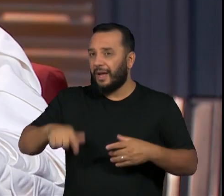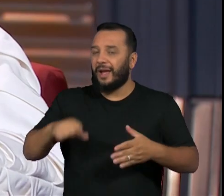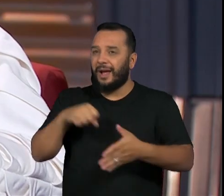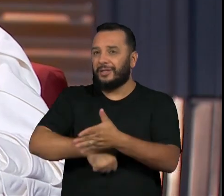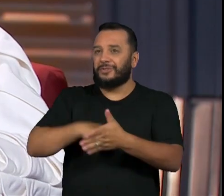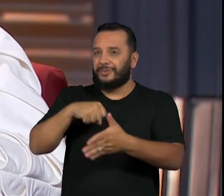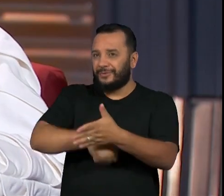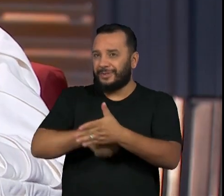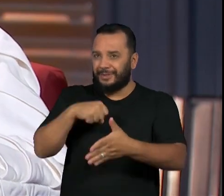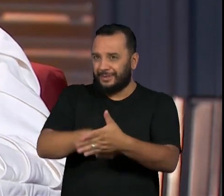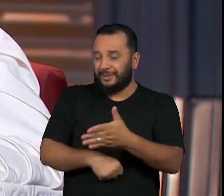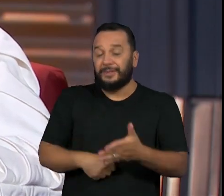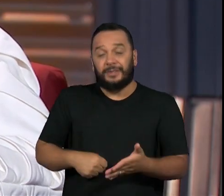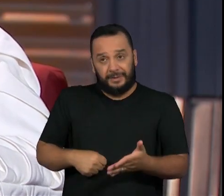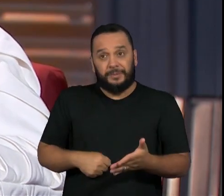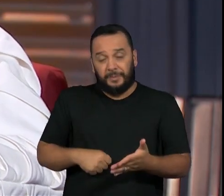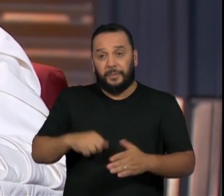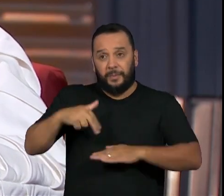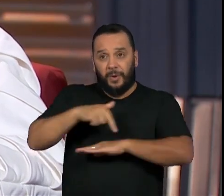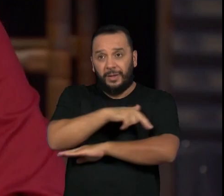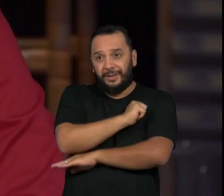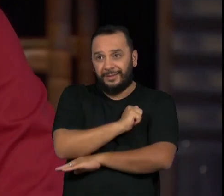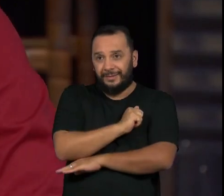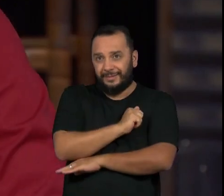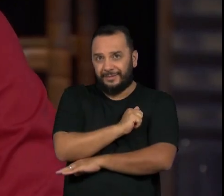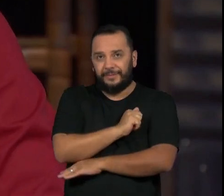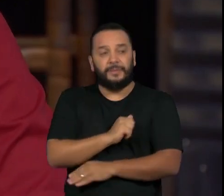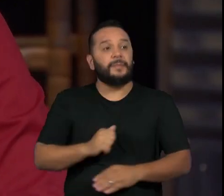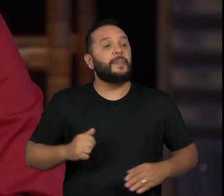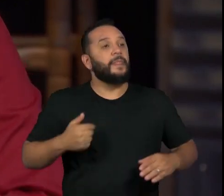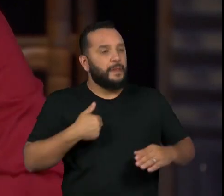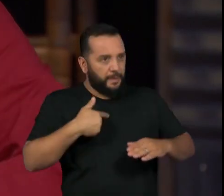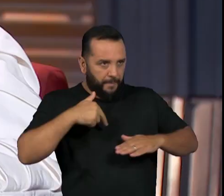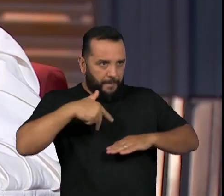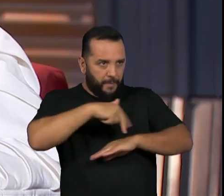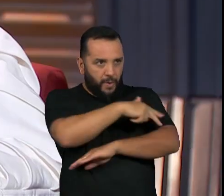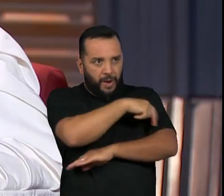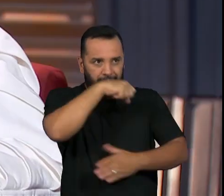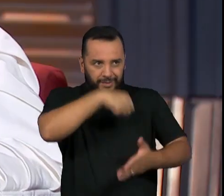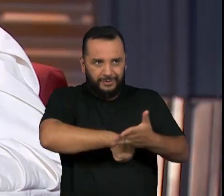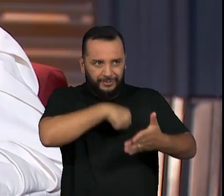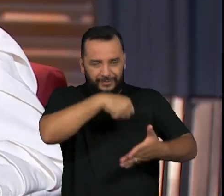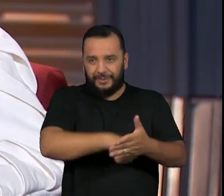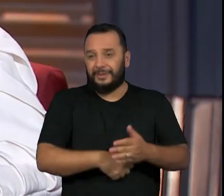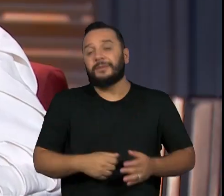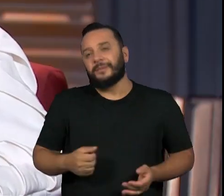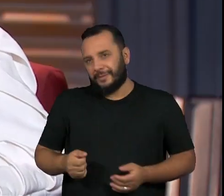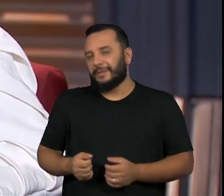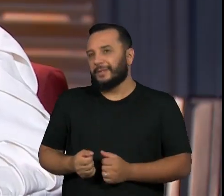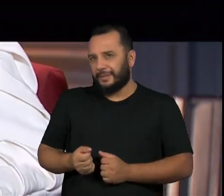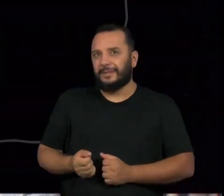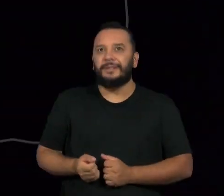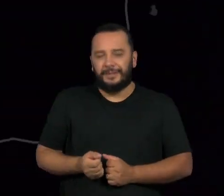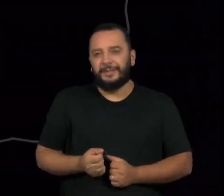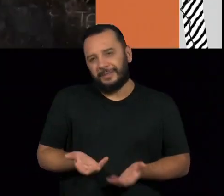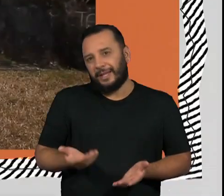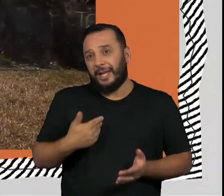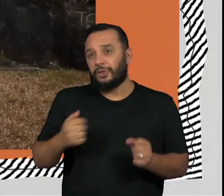que aí eu coloco numa palavra só. Né? Modativismo, uma palavra só. Tudo junto. Tudo junto. Tudo